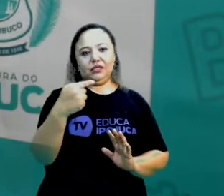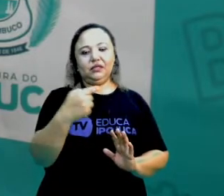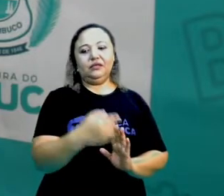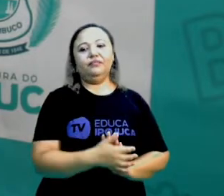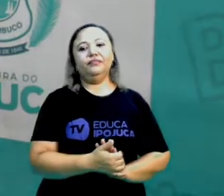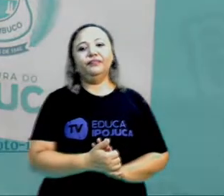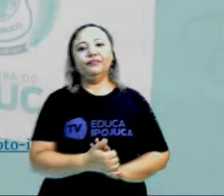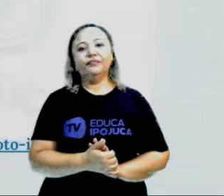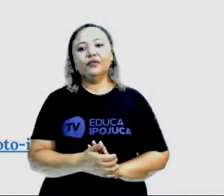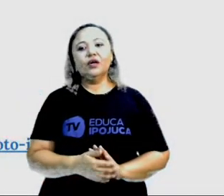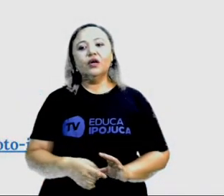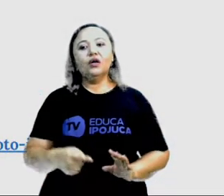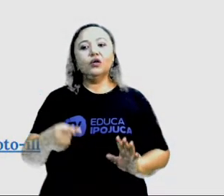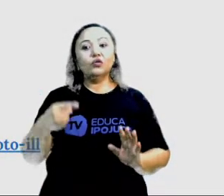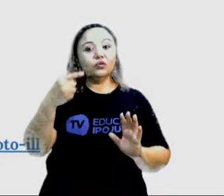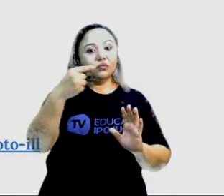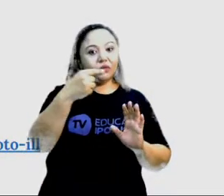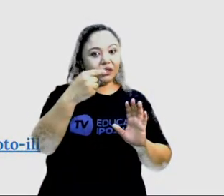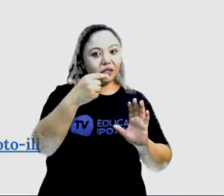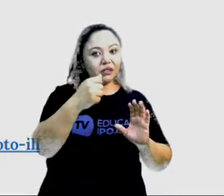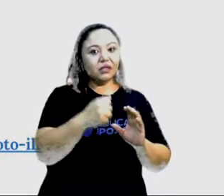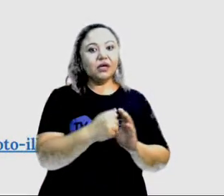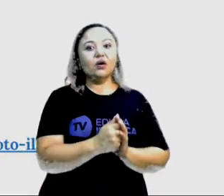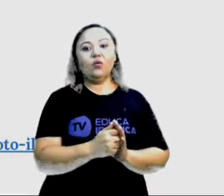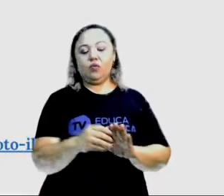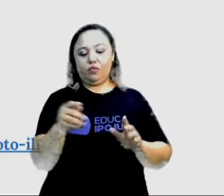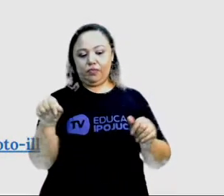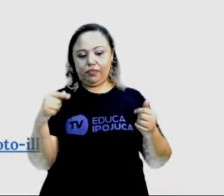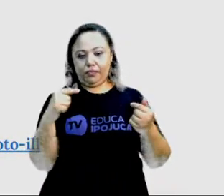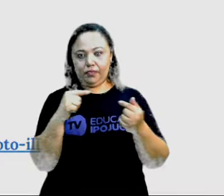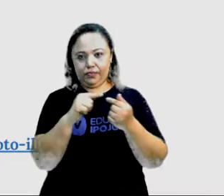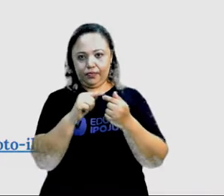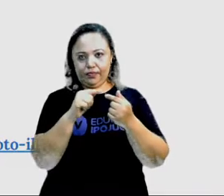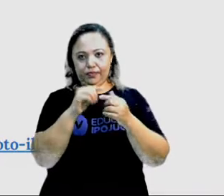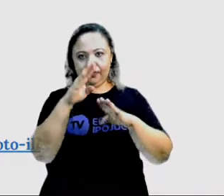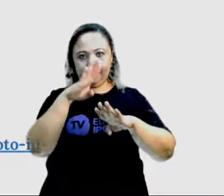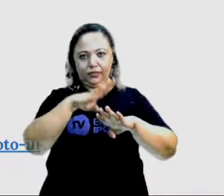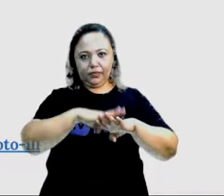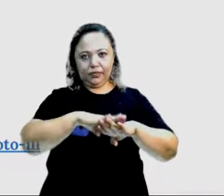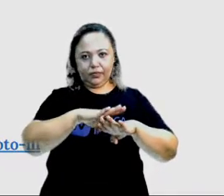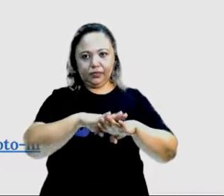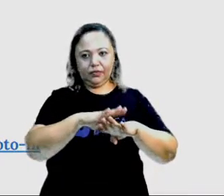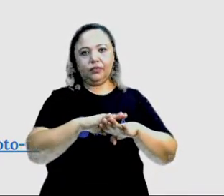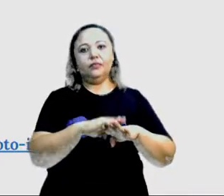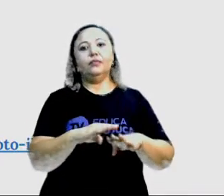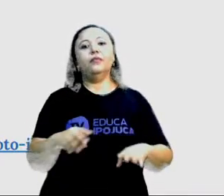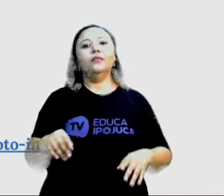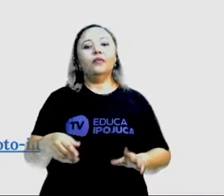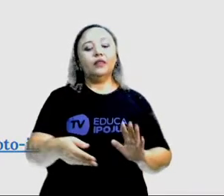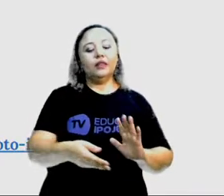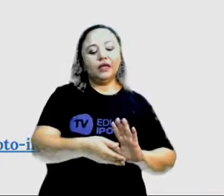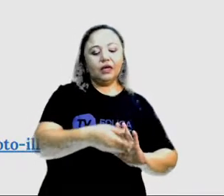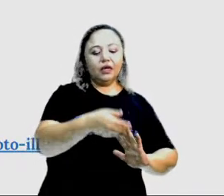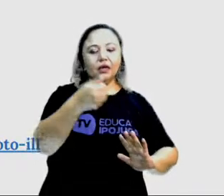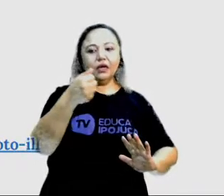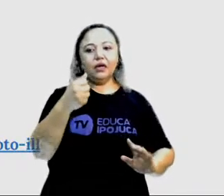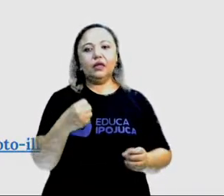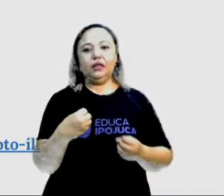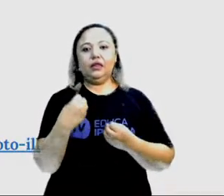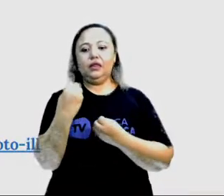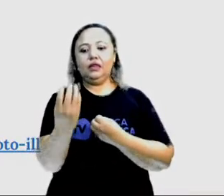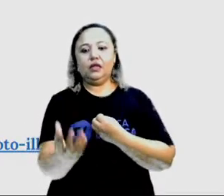aí. Subtração é uma operação matemática que nos lembra tirar,